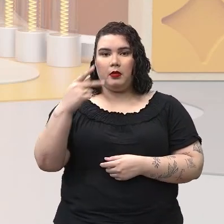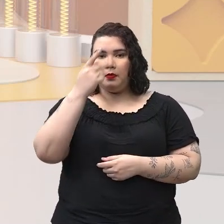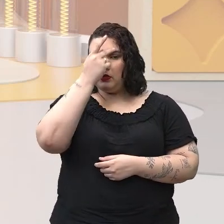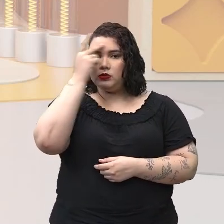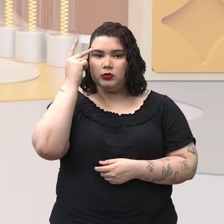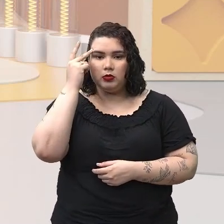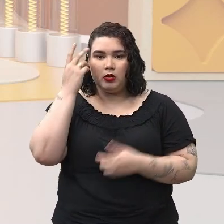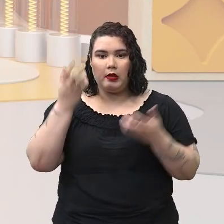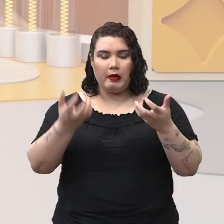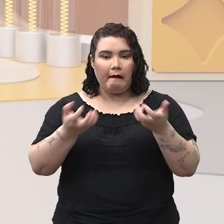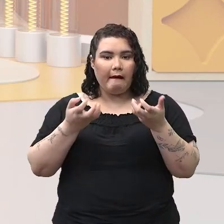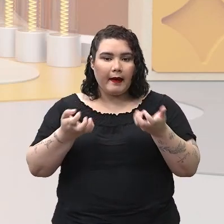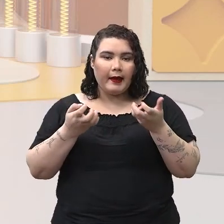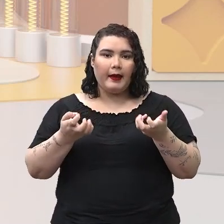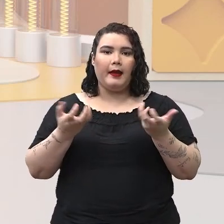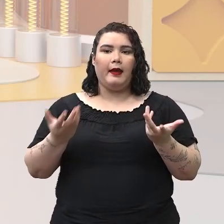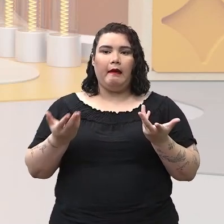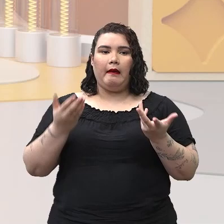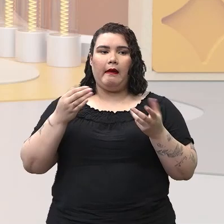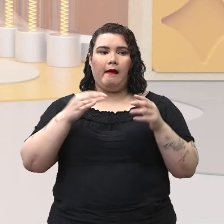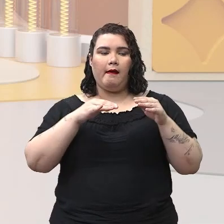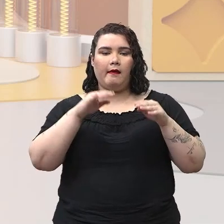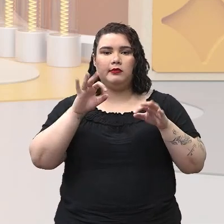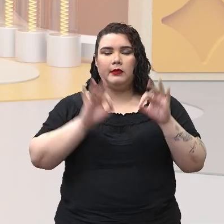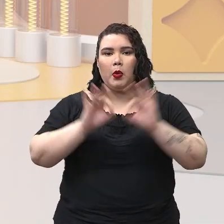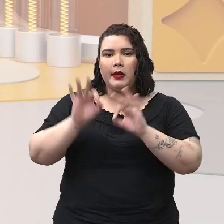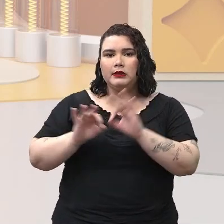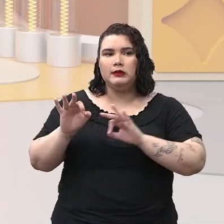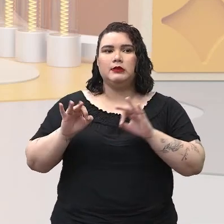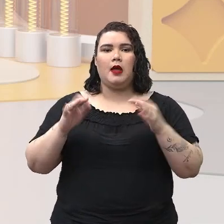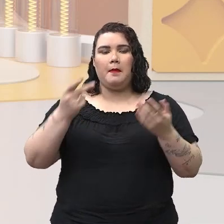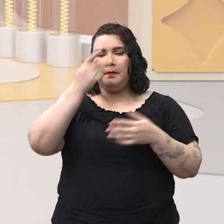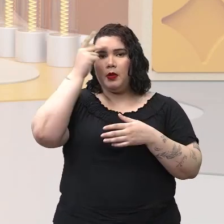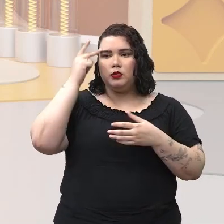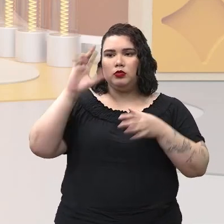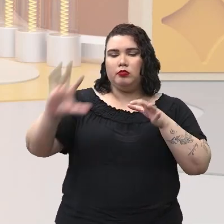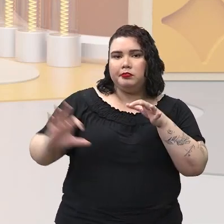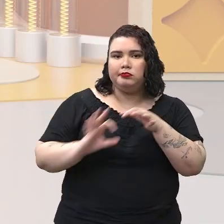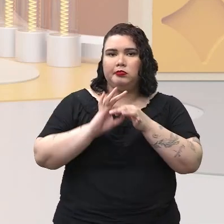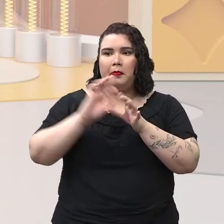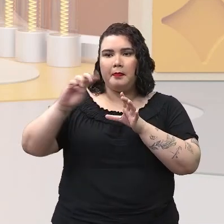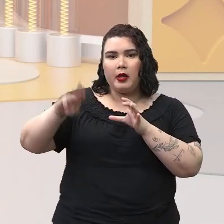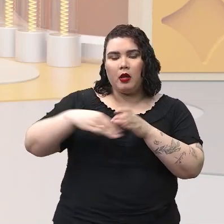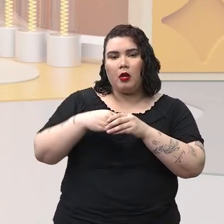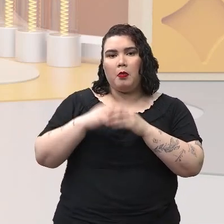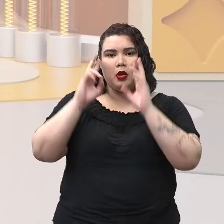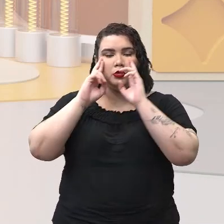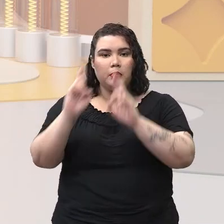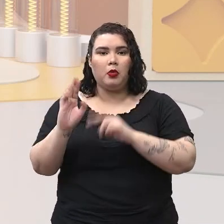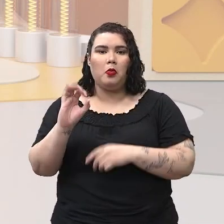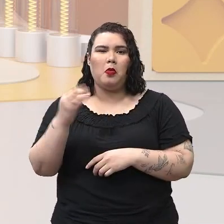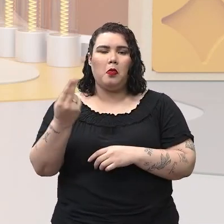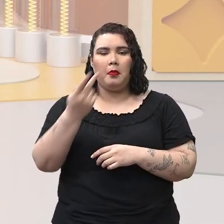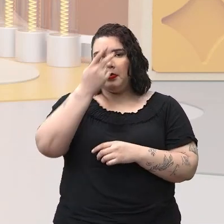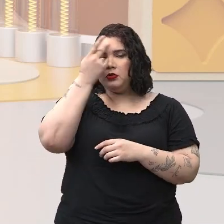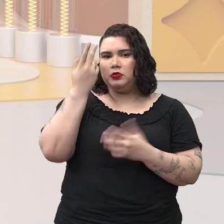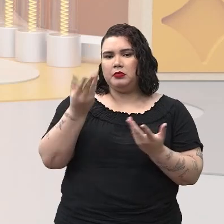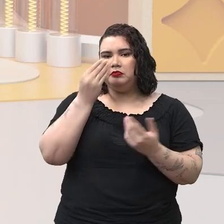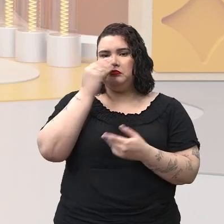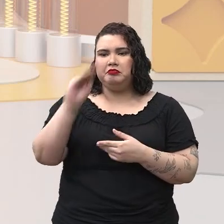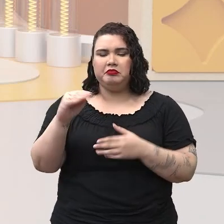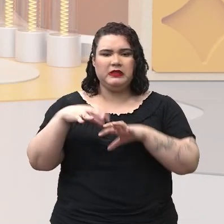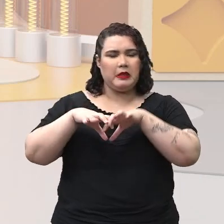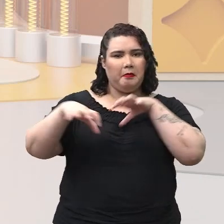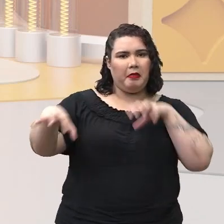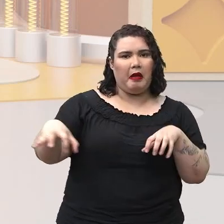que busca a moderação, agregar pessoas, respeitar pessoas, ou uma pessoa que tem uma outra visão, a visão de